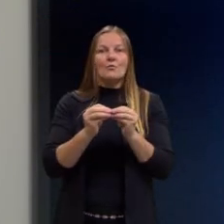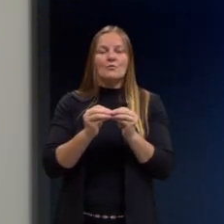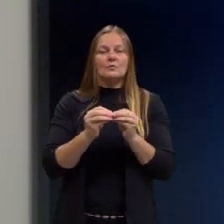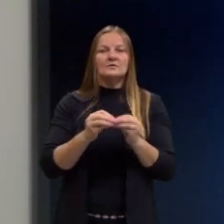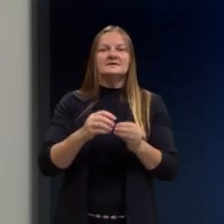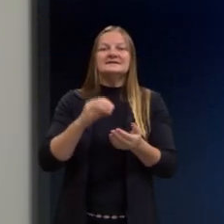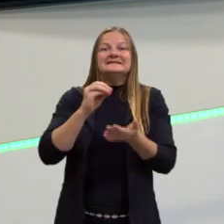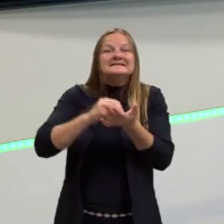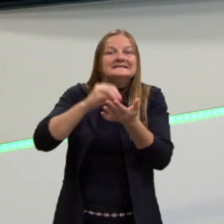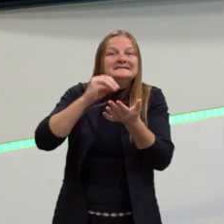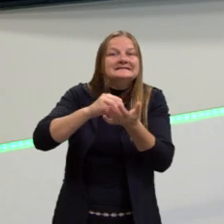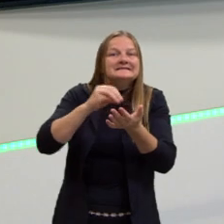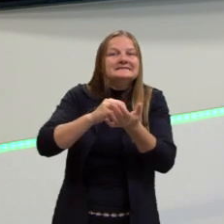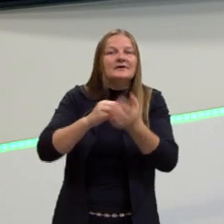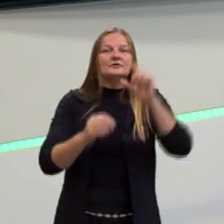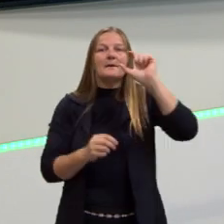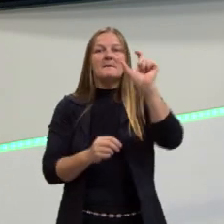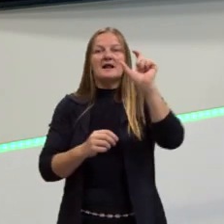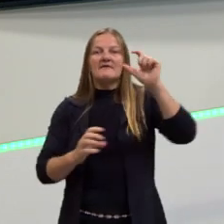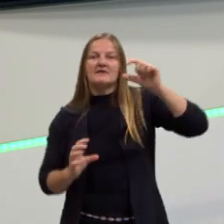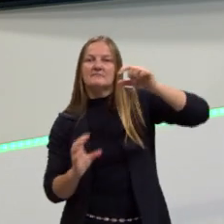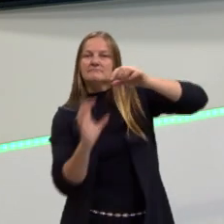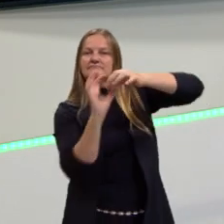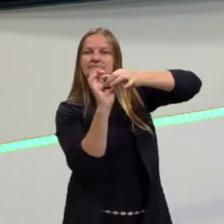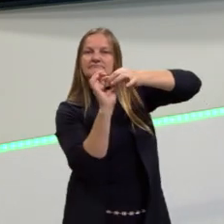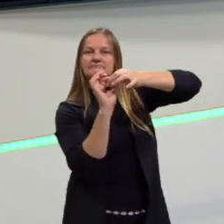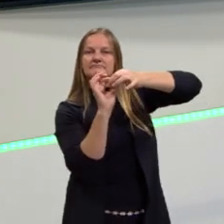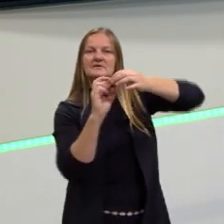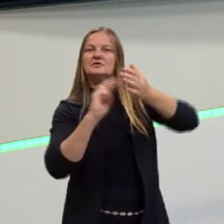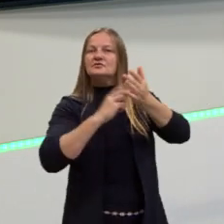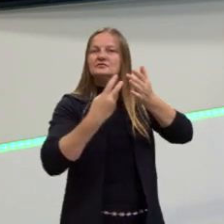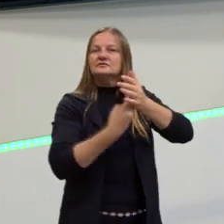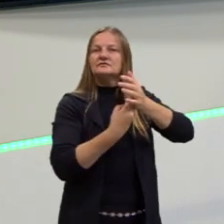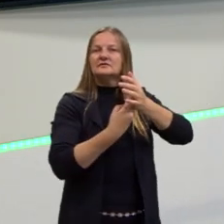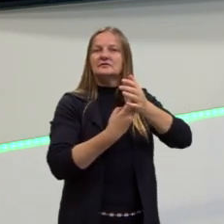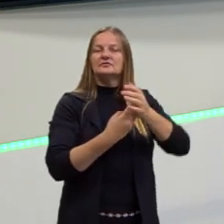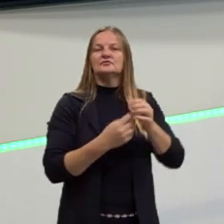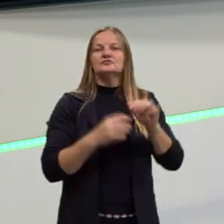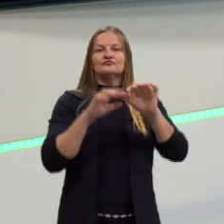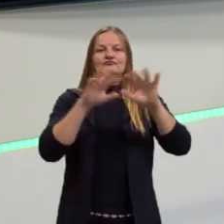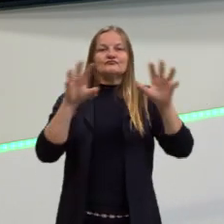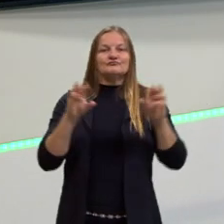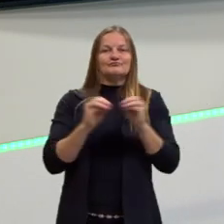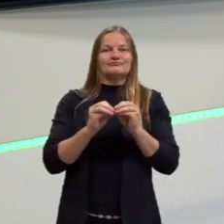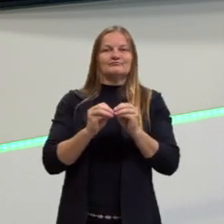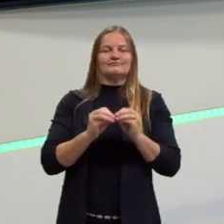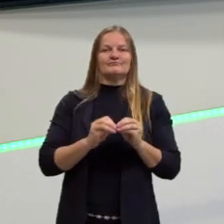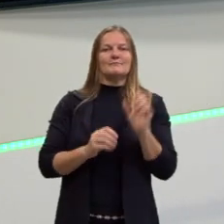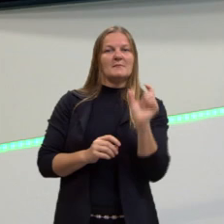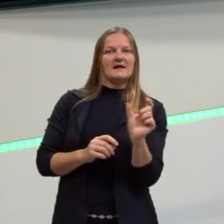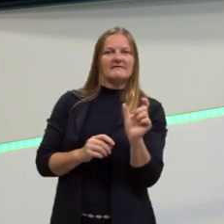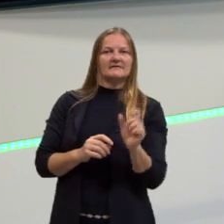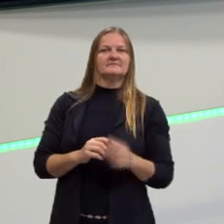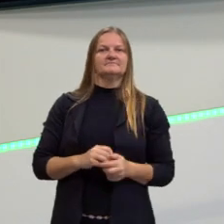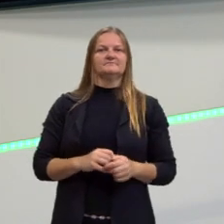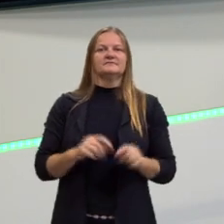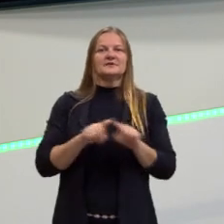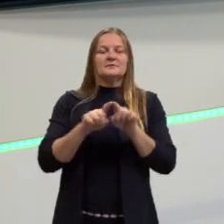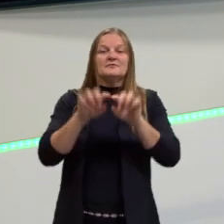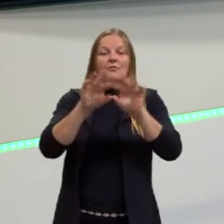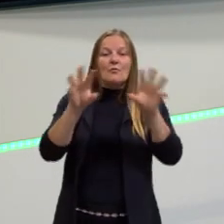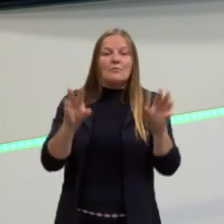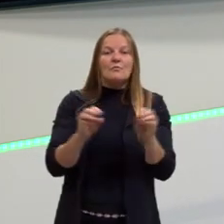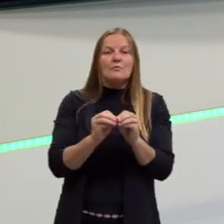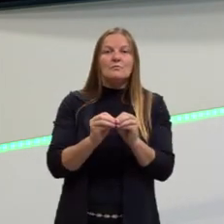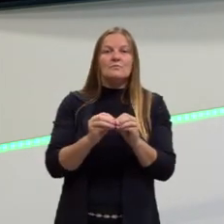sem ter uma palavra que tenha o significado de conclusão Então atentem-se à